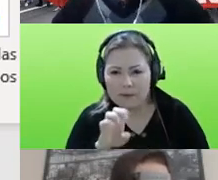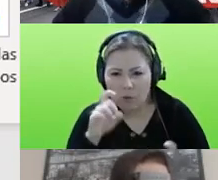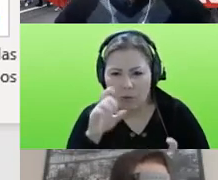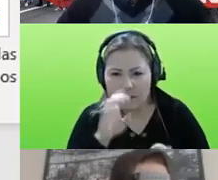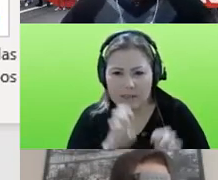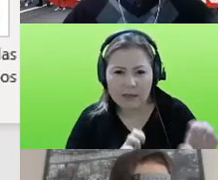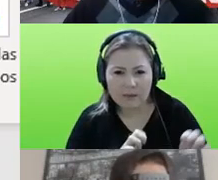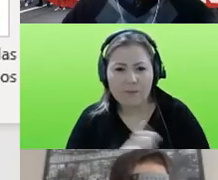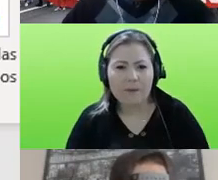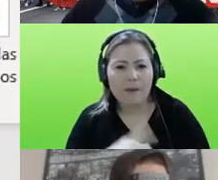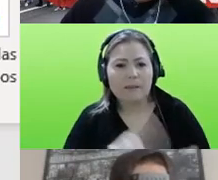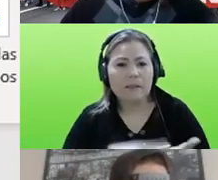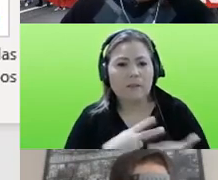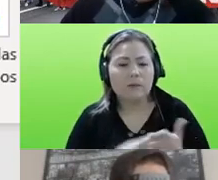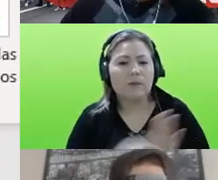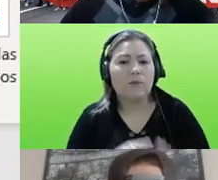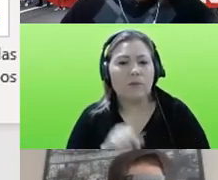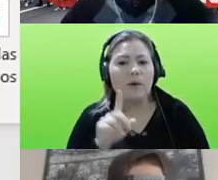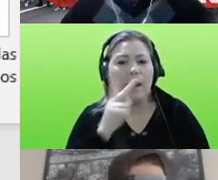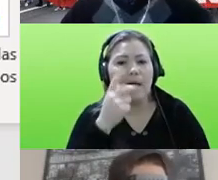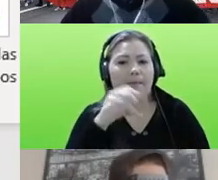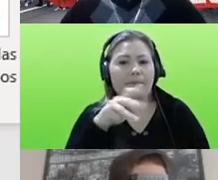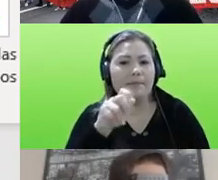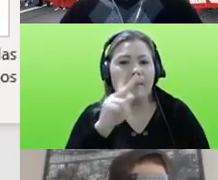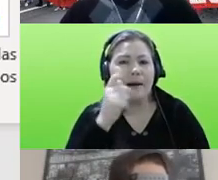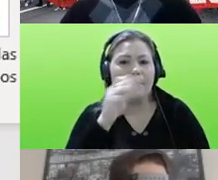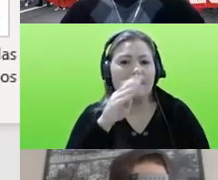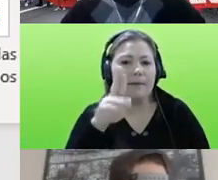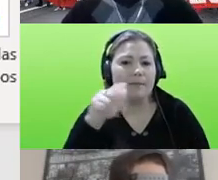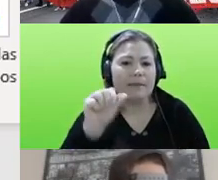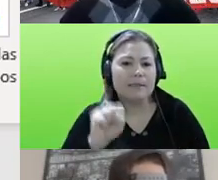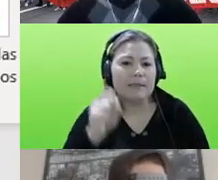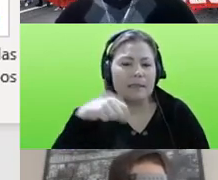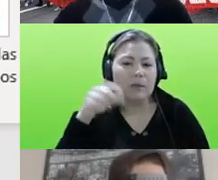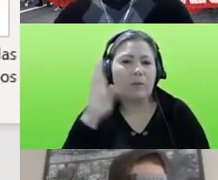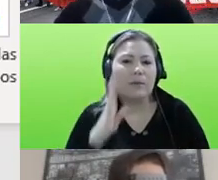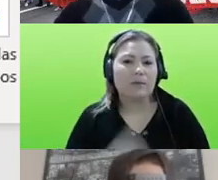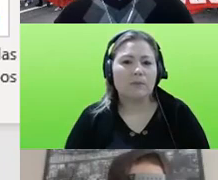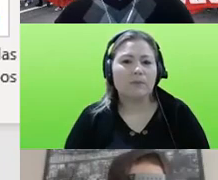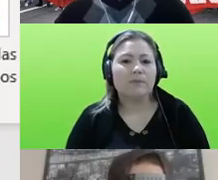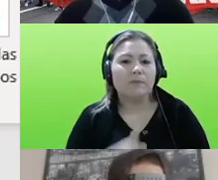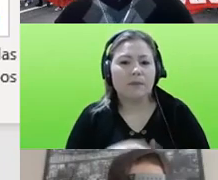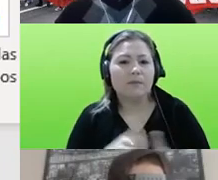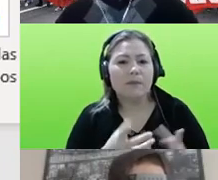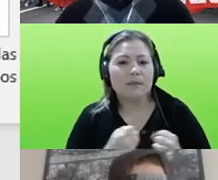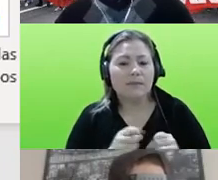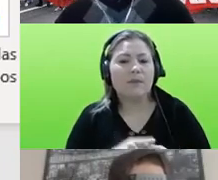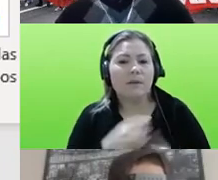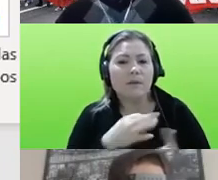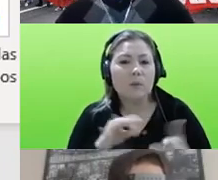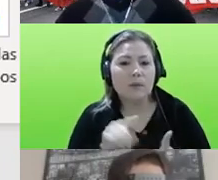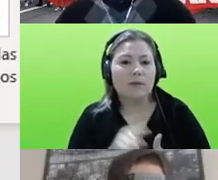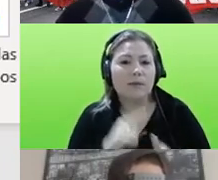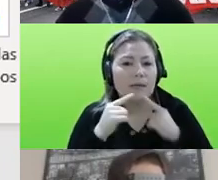primeiros tradutores do Habermas aqui no Brasil. Mas nós tivemos uma recepção da teoria crítica também ainda no final dos